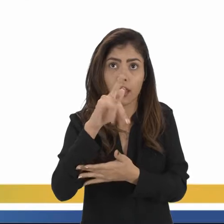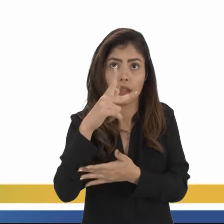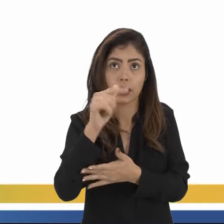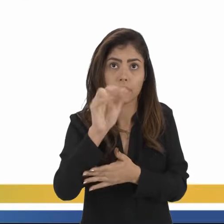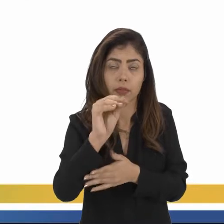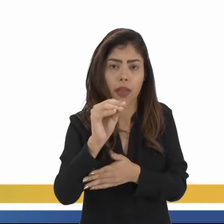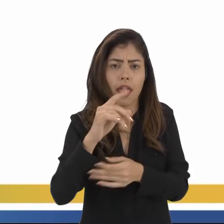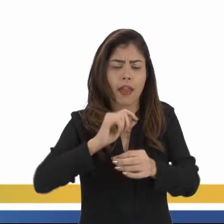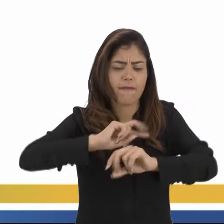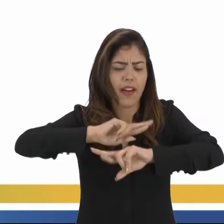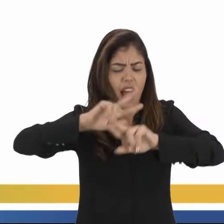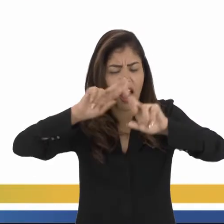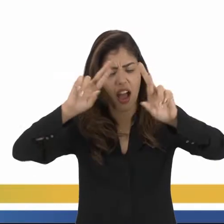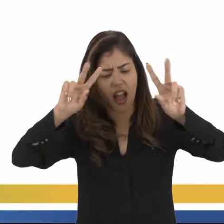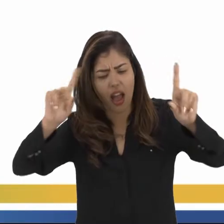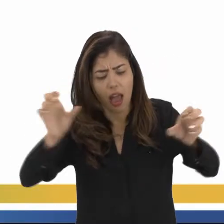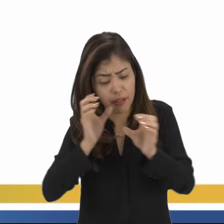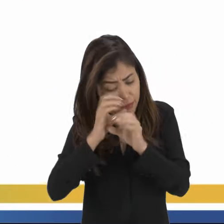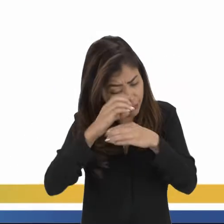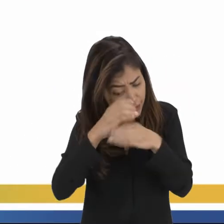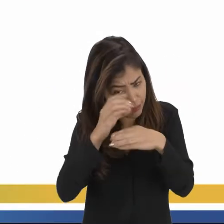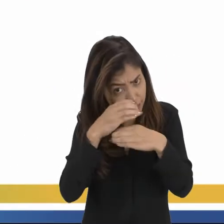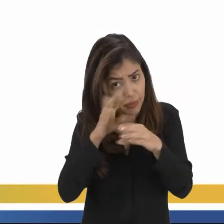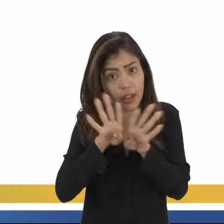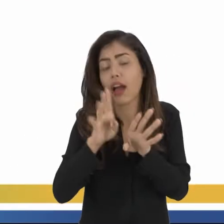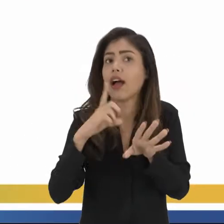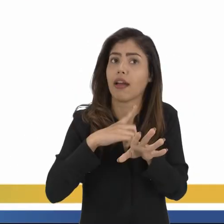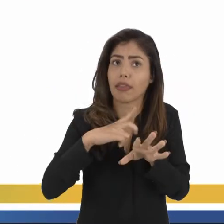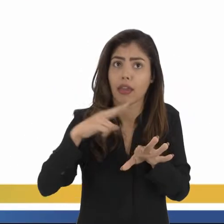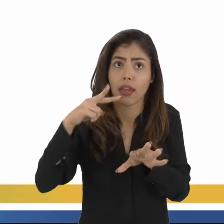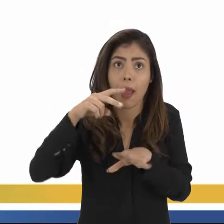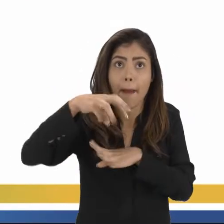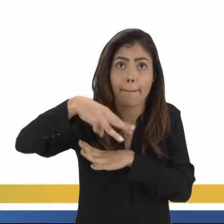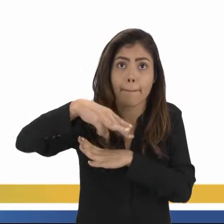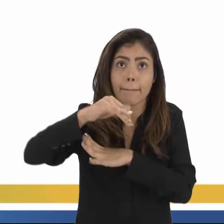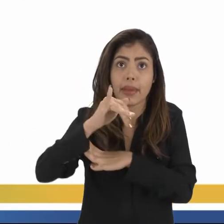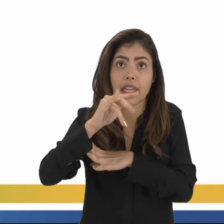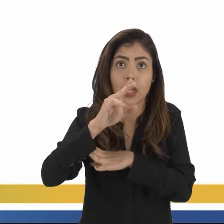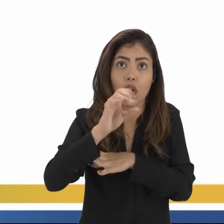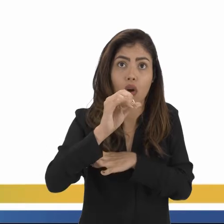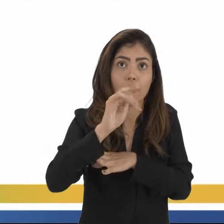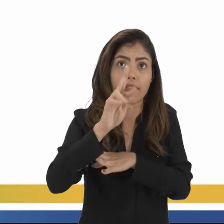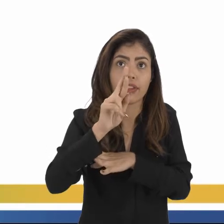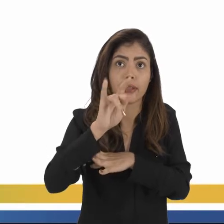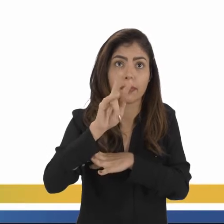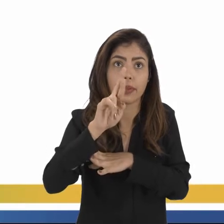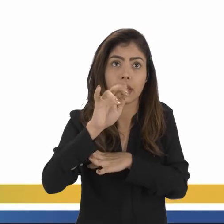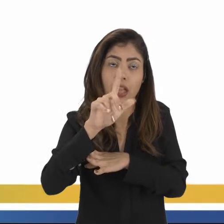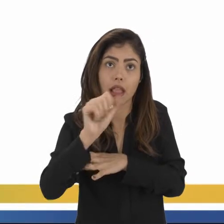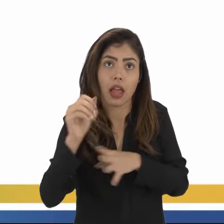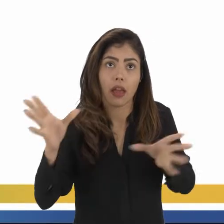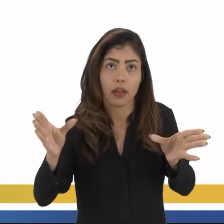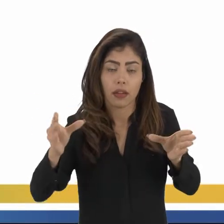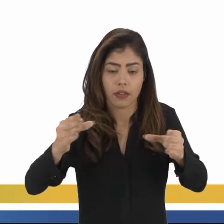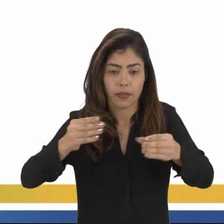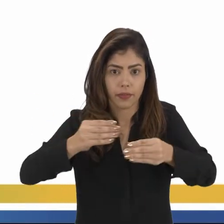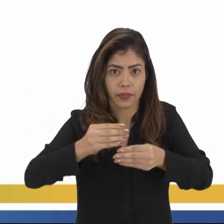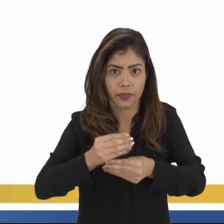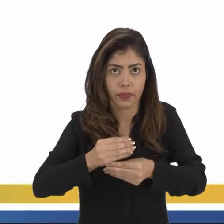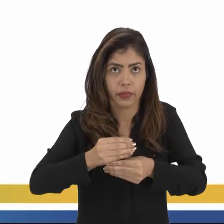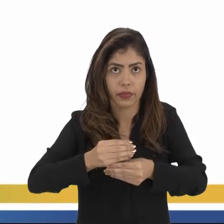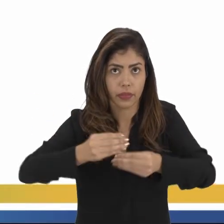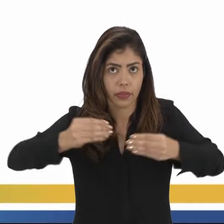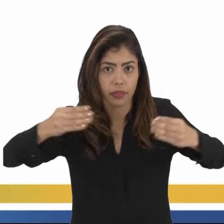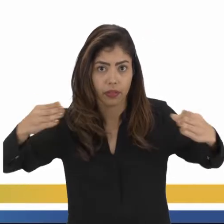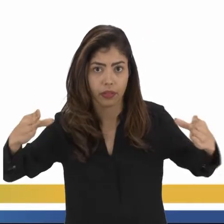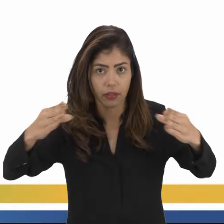fios microscópicos, que são chamados de miofibrilas, e eles se encolhem em conjunto, produzindo a